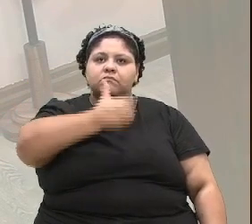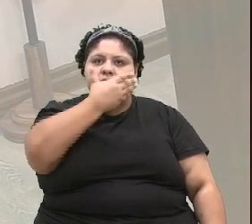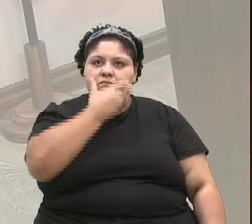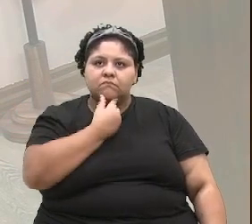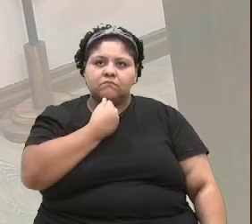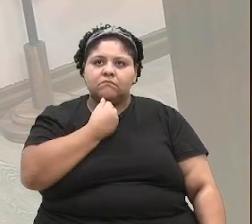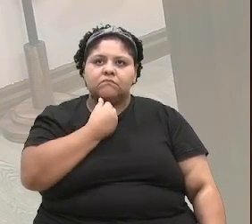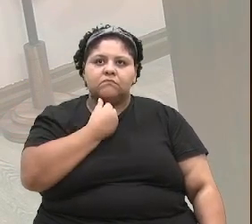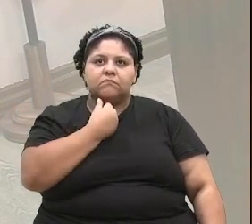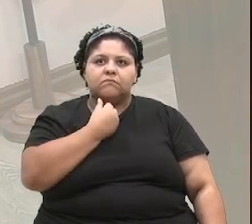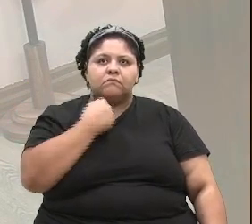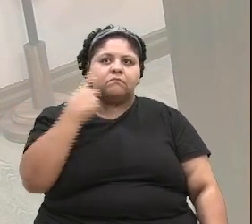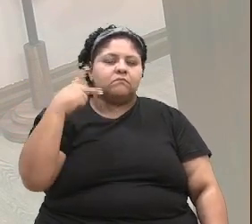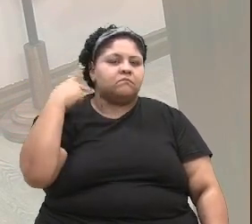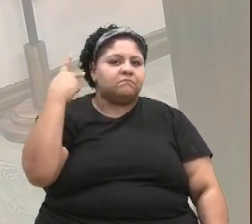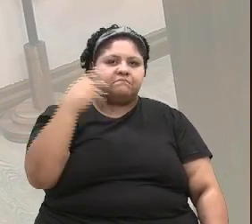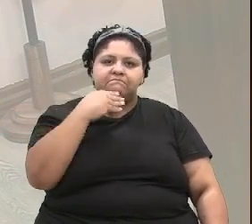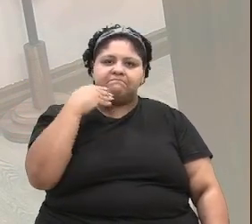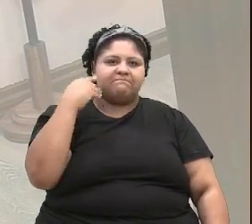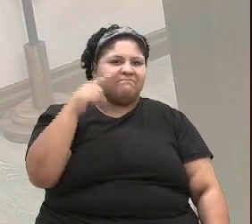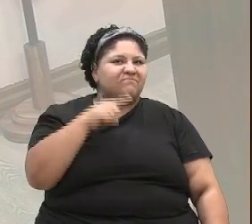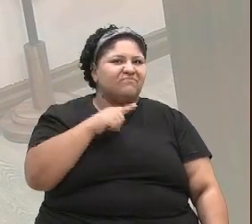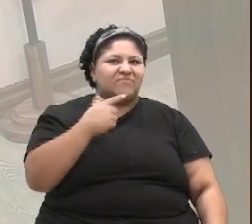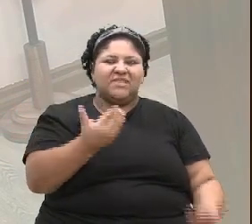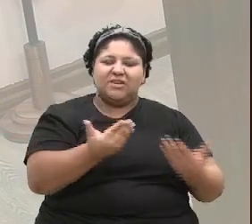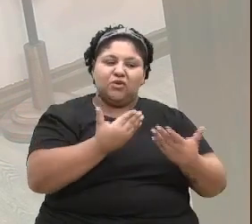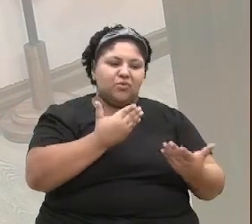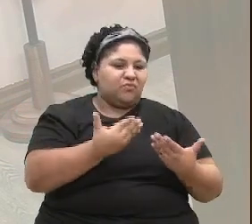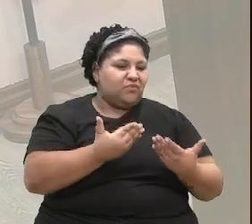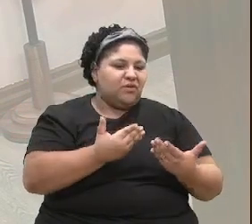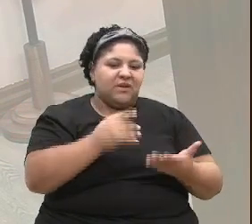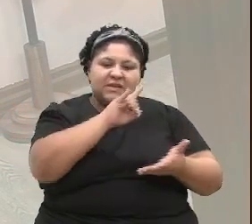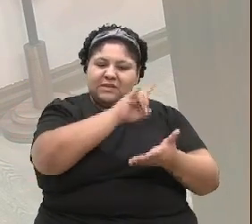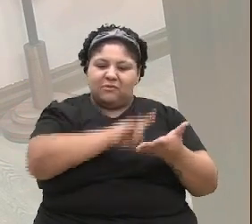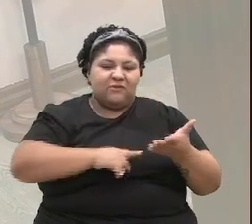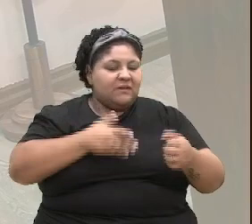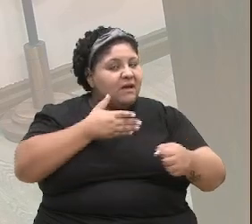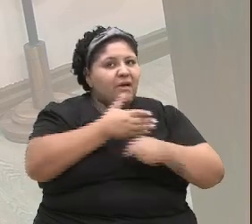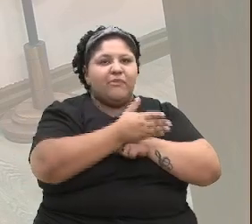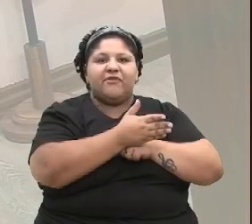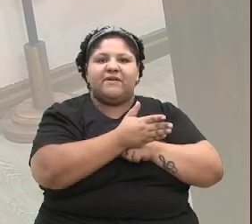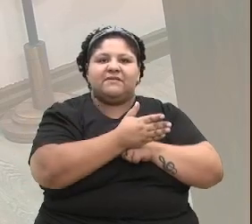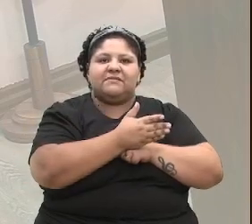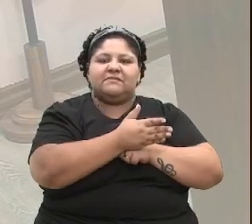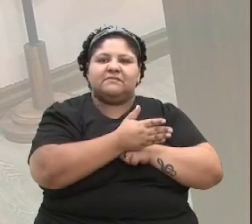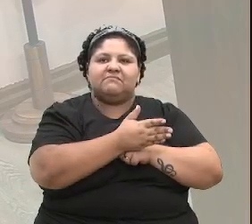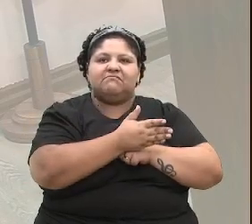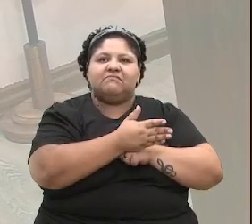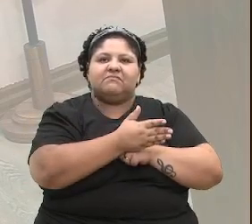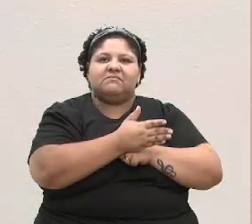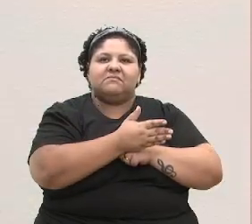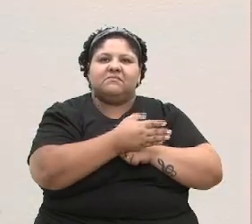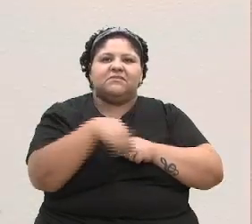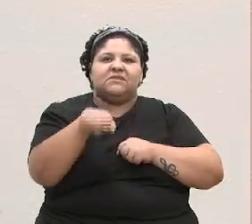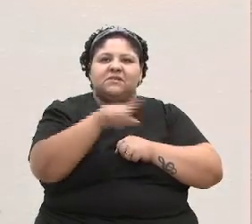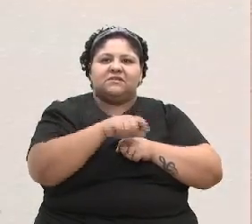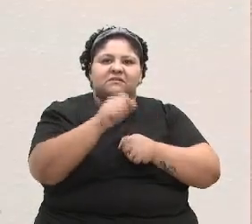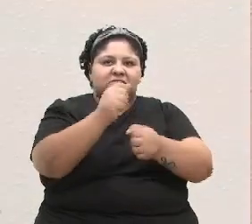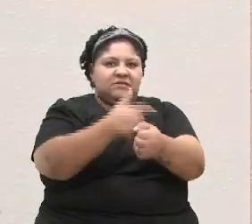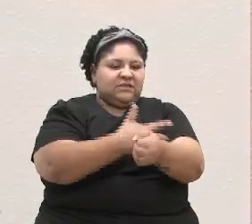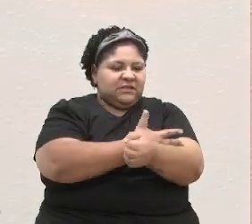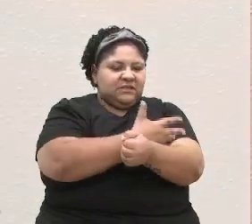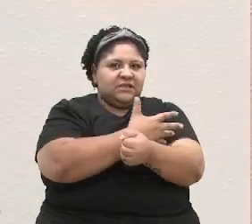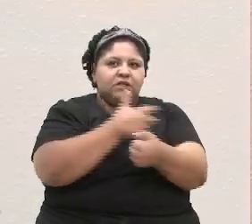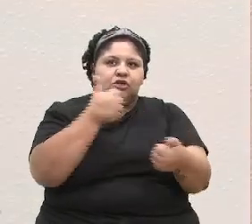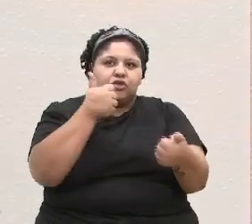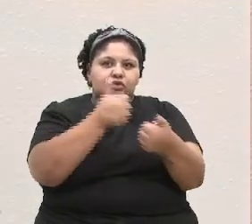vereador Bortola, não tenho dúvida que essa moção será aprovada, tá? E a gente se emociona junto com a